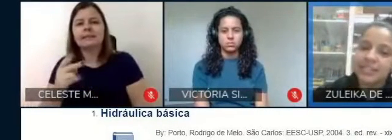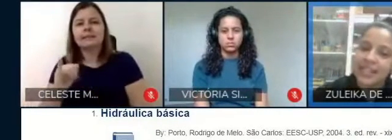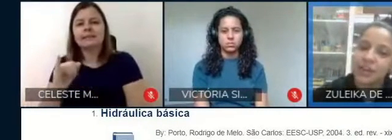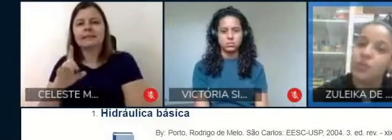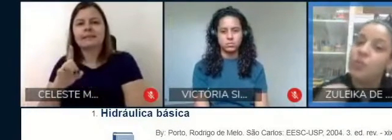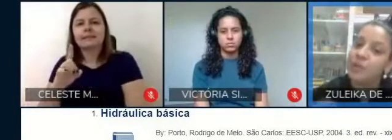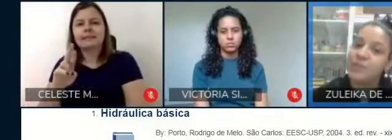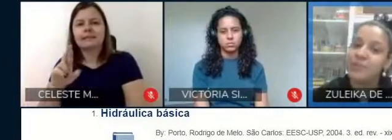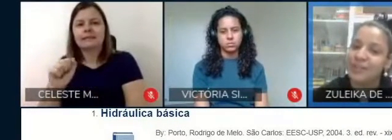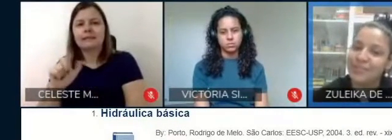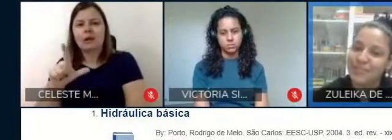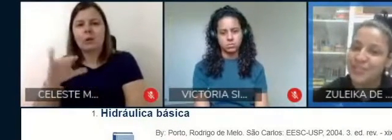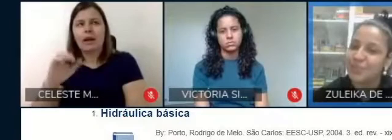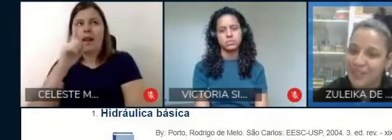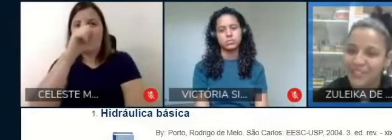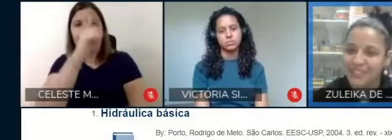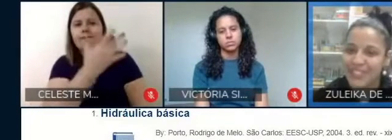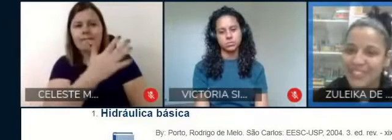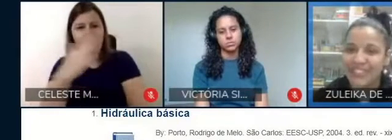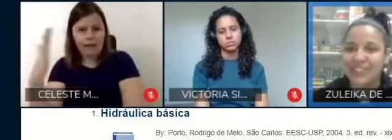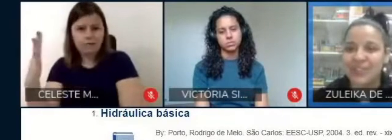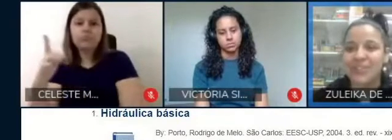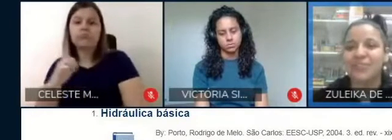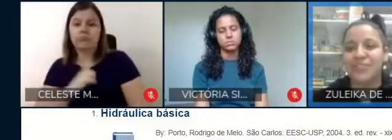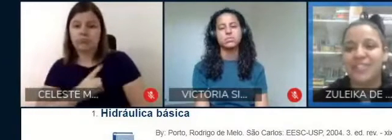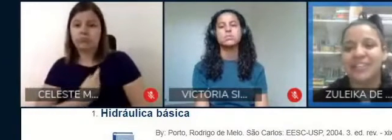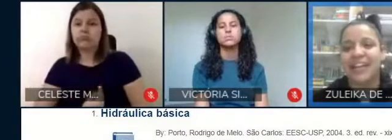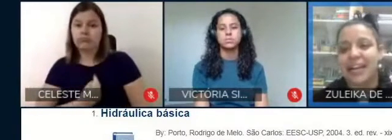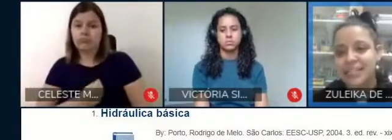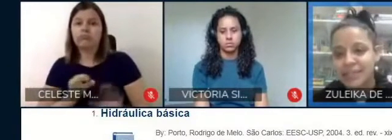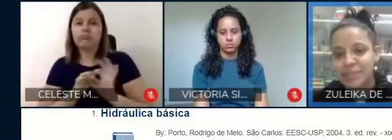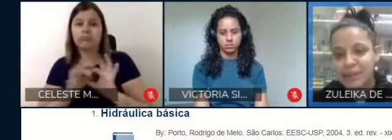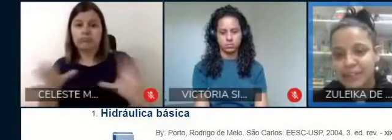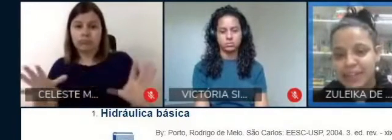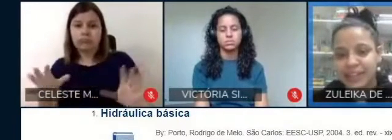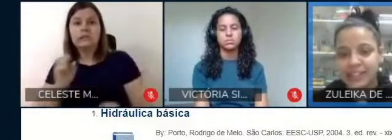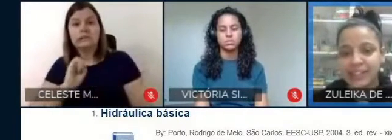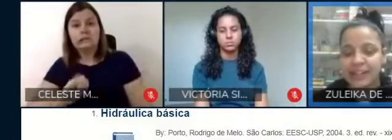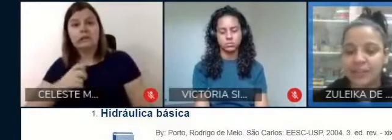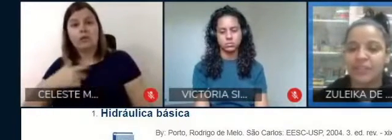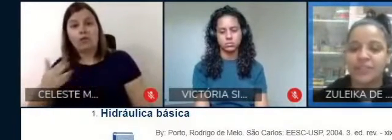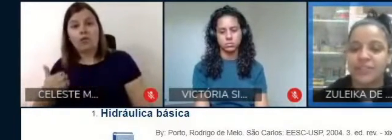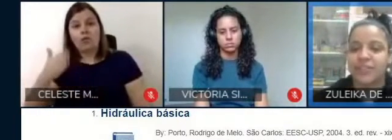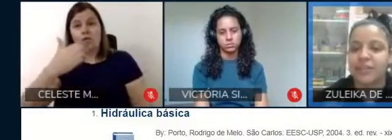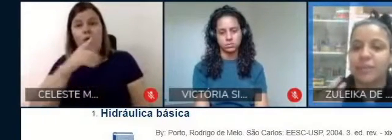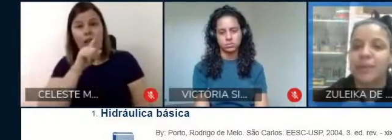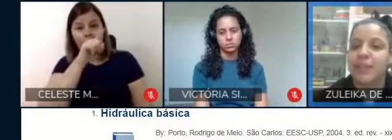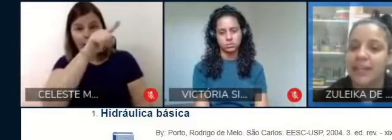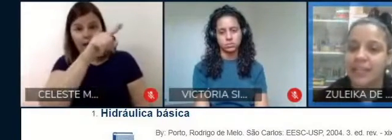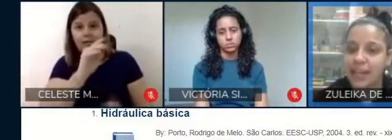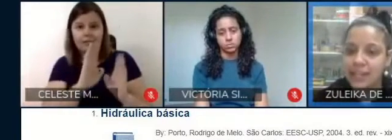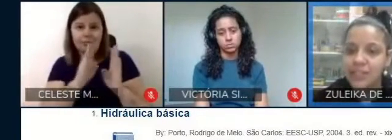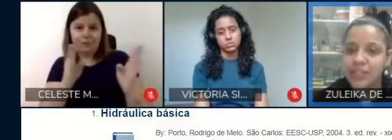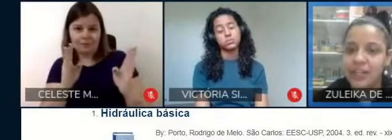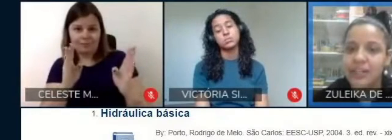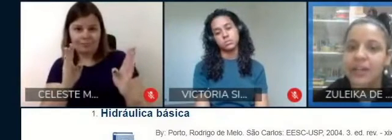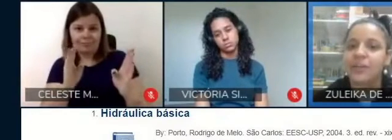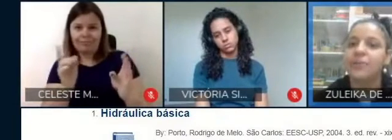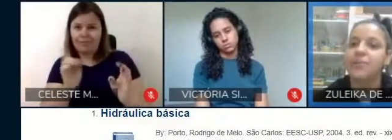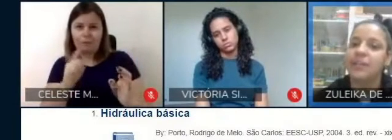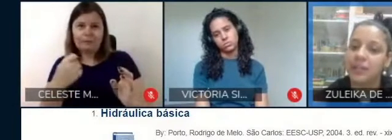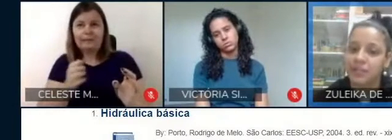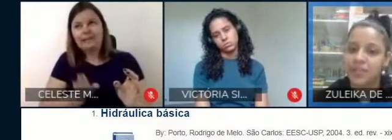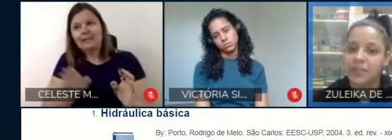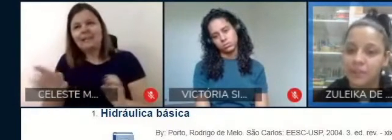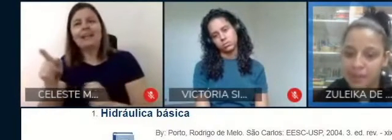Vale, está com o mesmo livro disponível. Então, se eu fosse até essa biblioteca, em vez de ir na biblioteca da